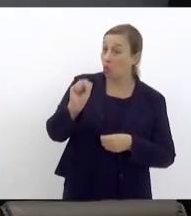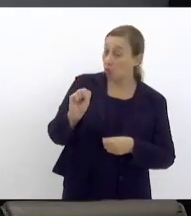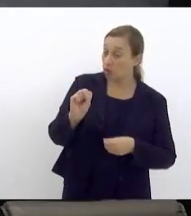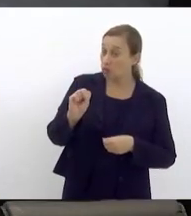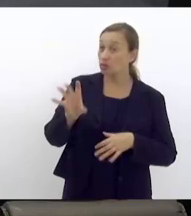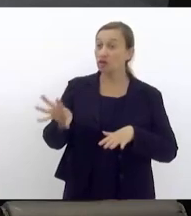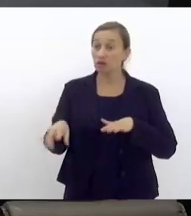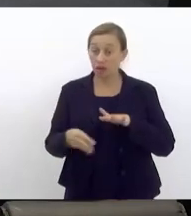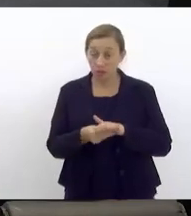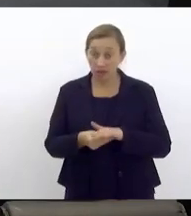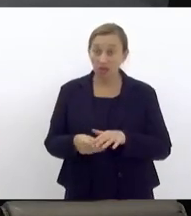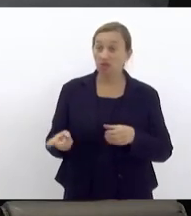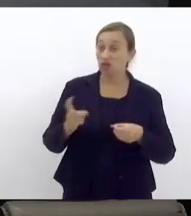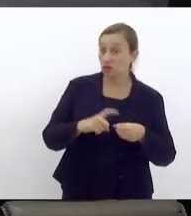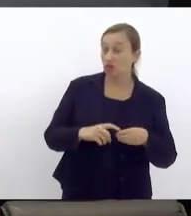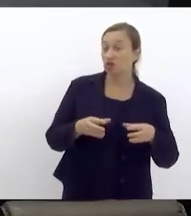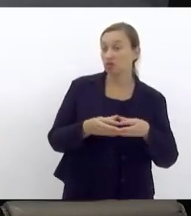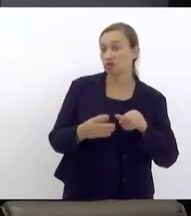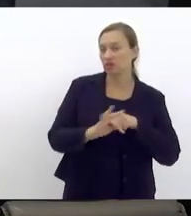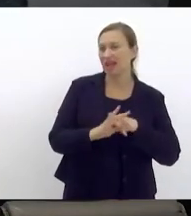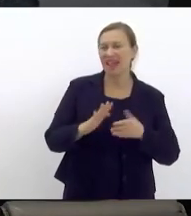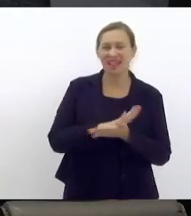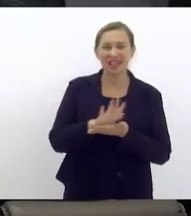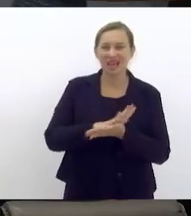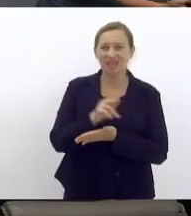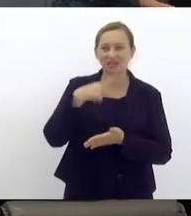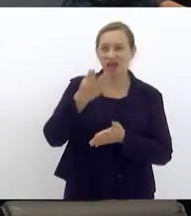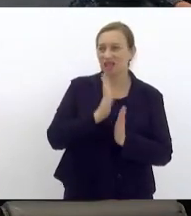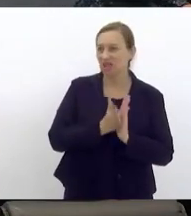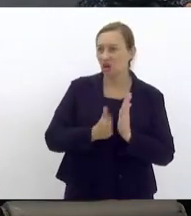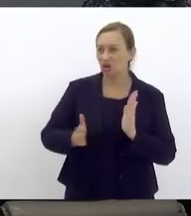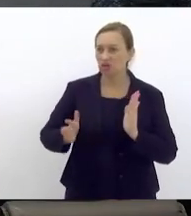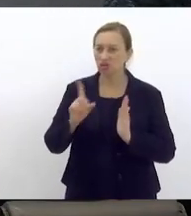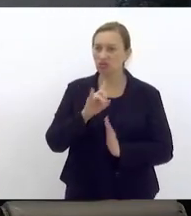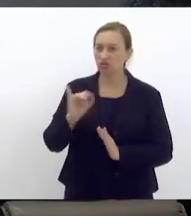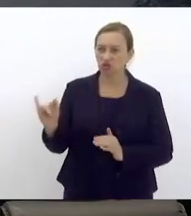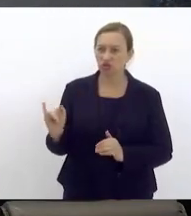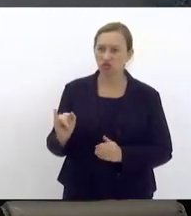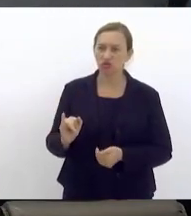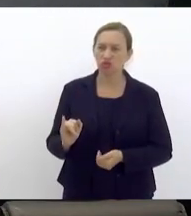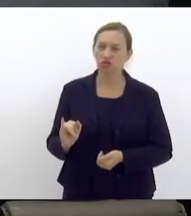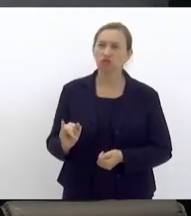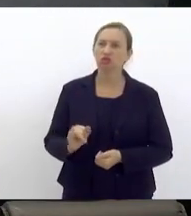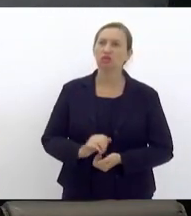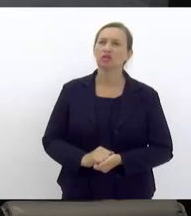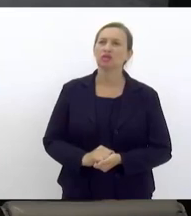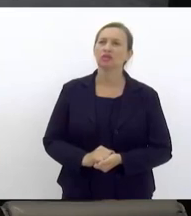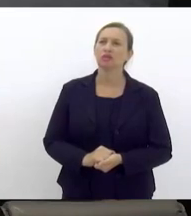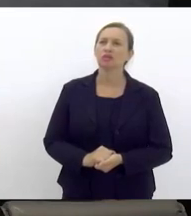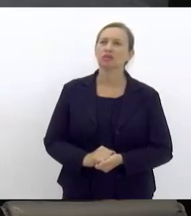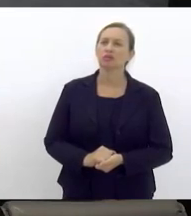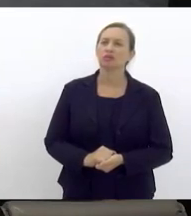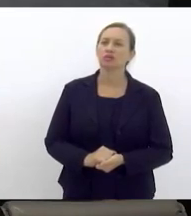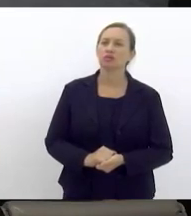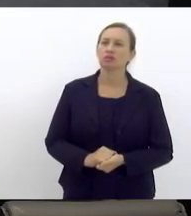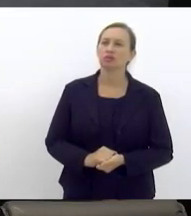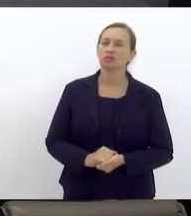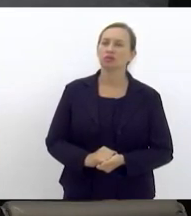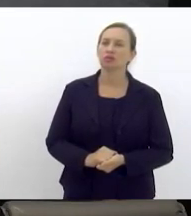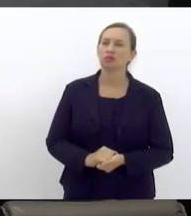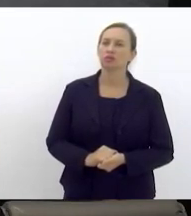emendas e retorna às comissões nada mais a venda a tratar na ordem do dia passa-se